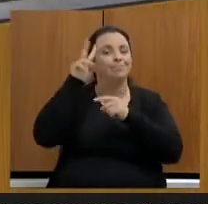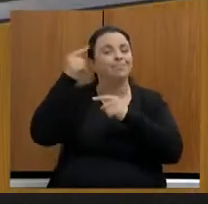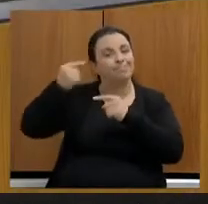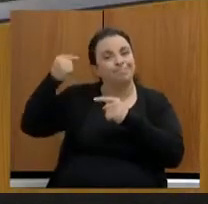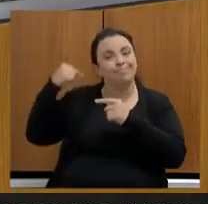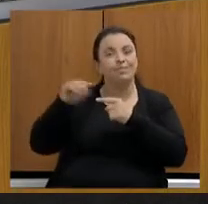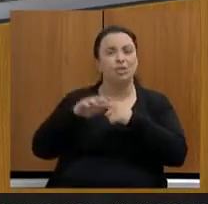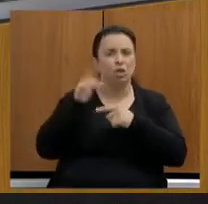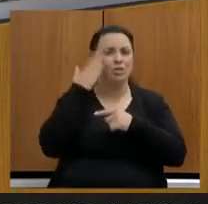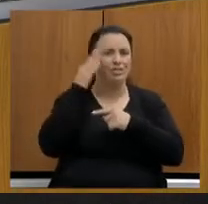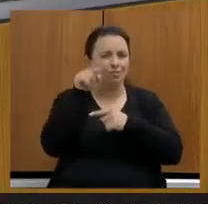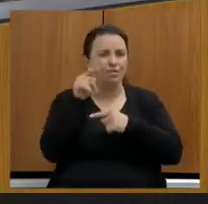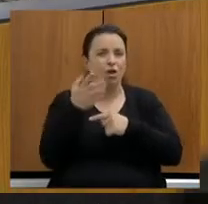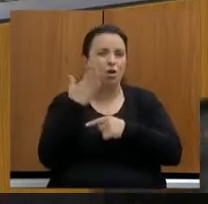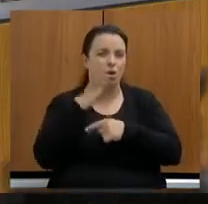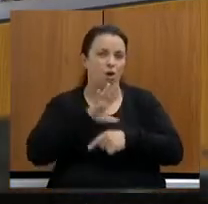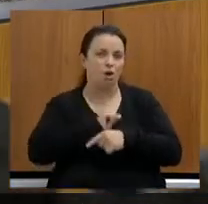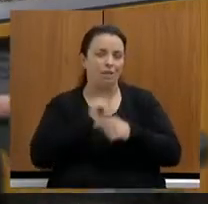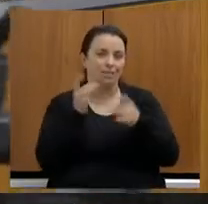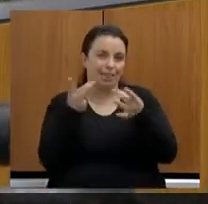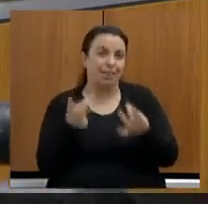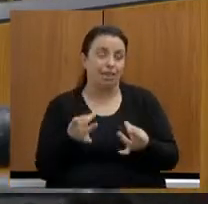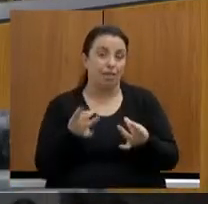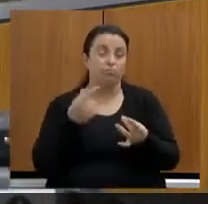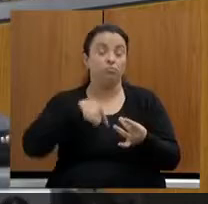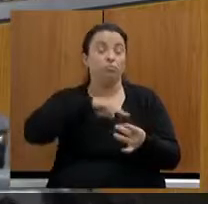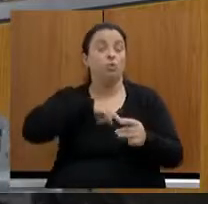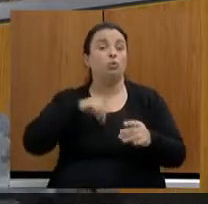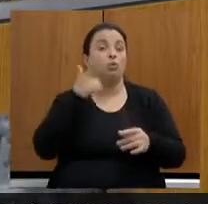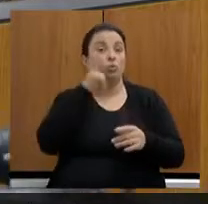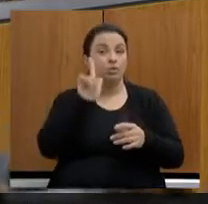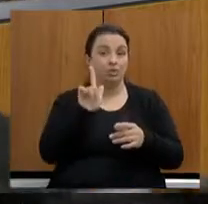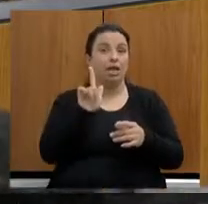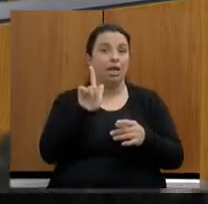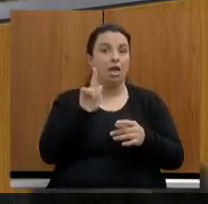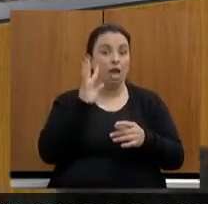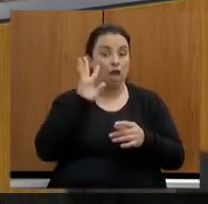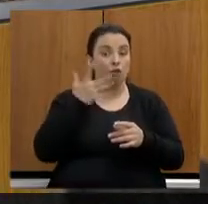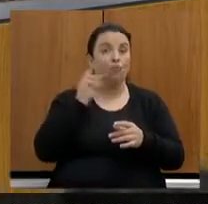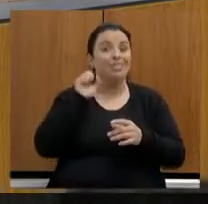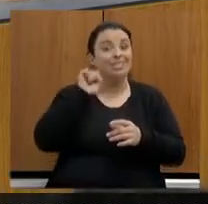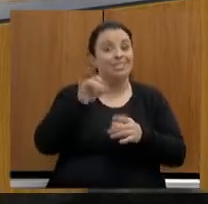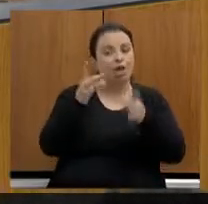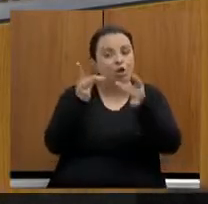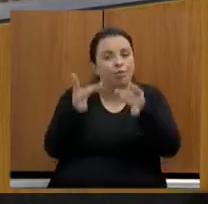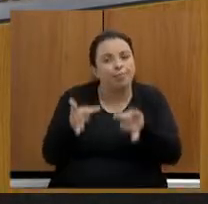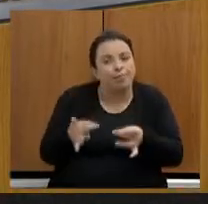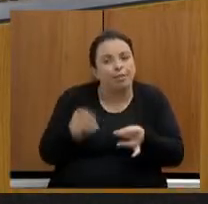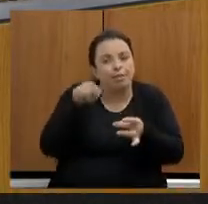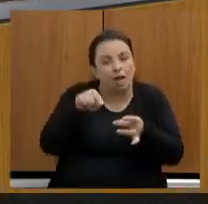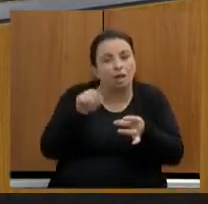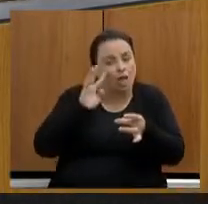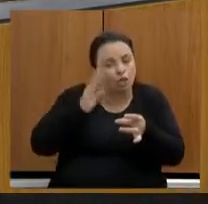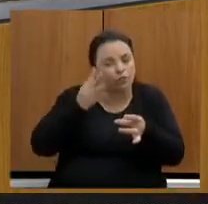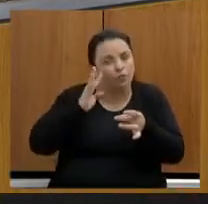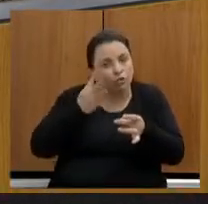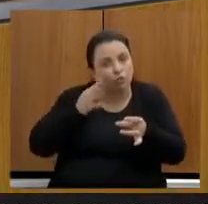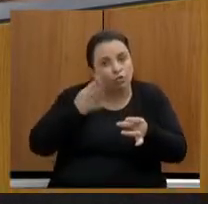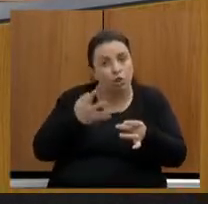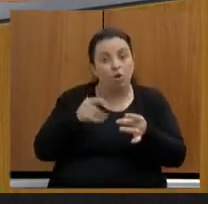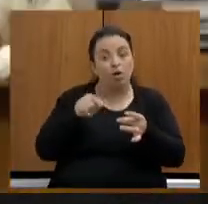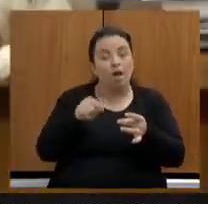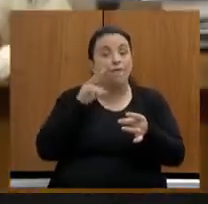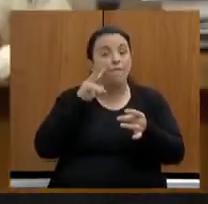sei que o senhor também gosta de detalhe que a gente só consegue resolver a coisa cuidando do detalhe né não adianta a gente falar a gente tem que entender o